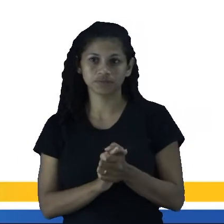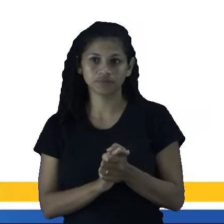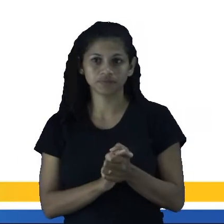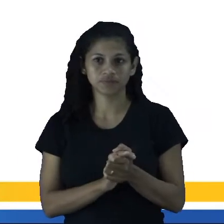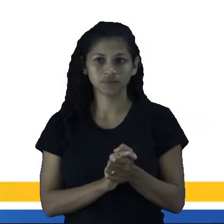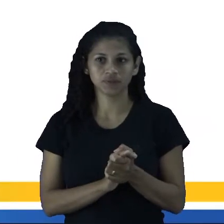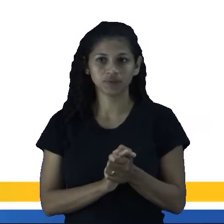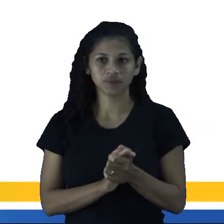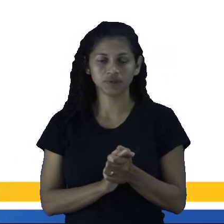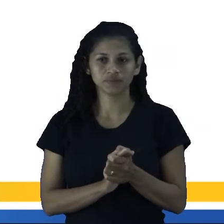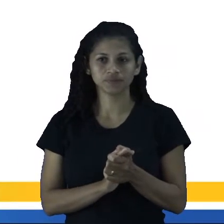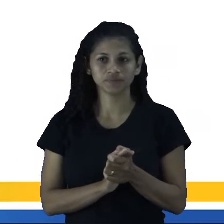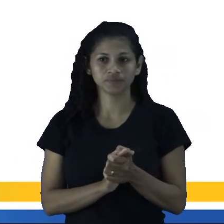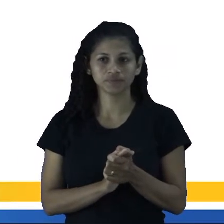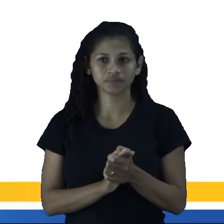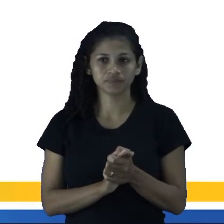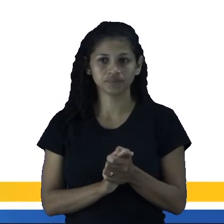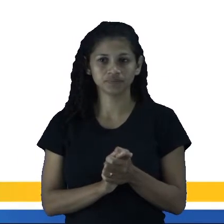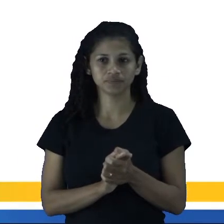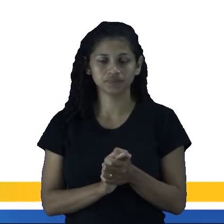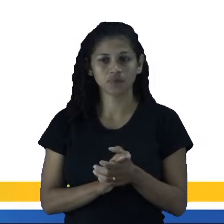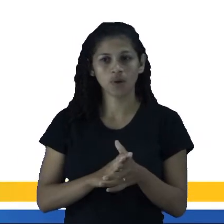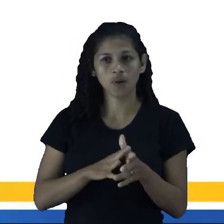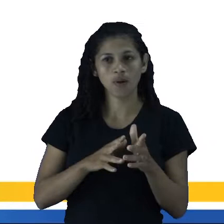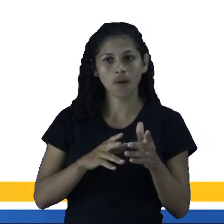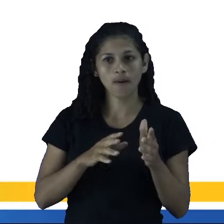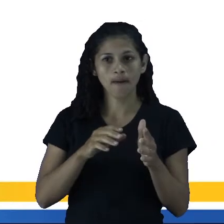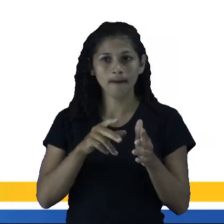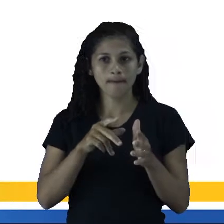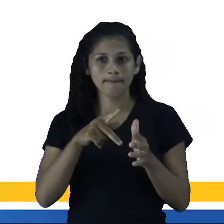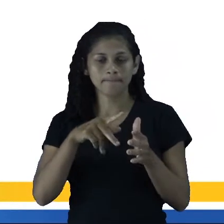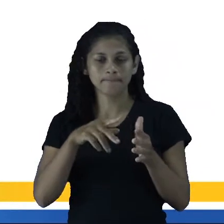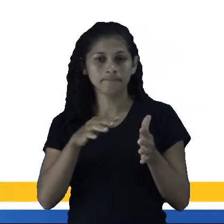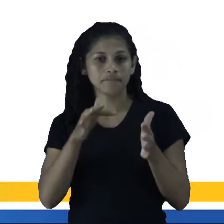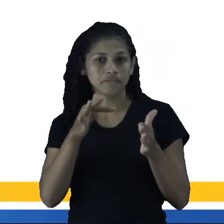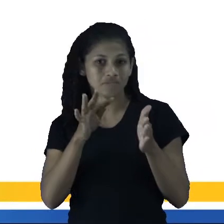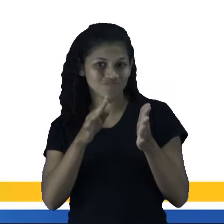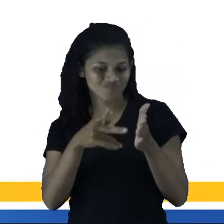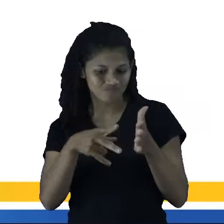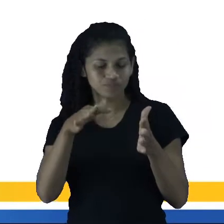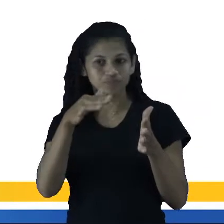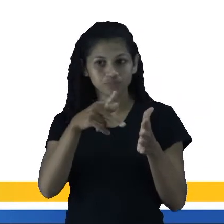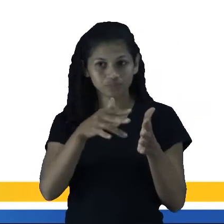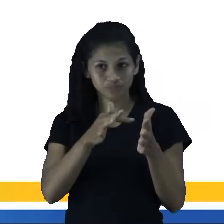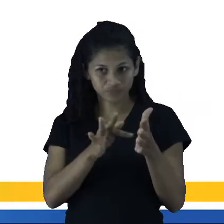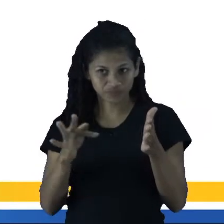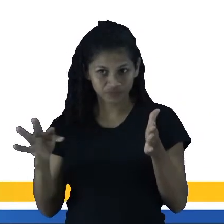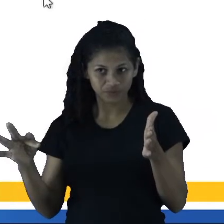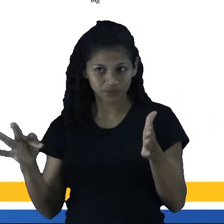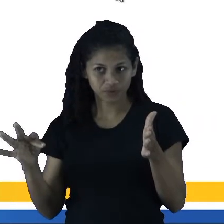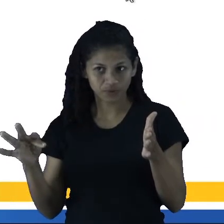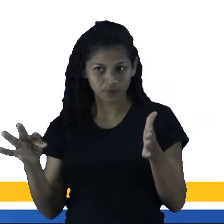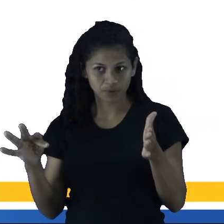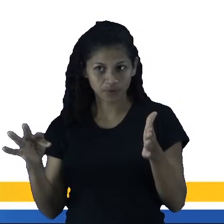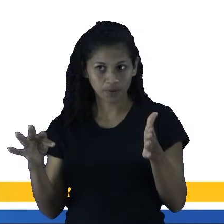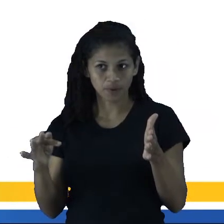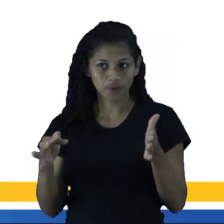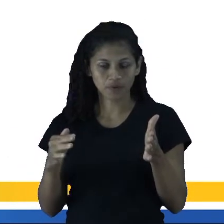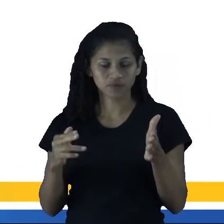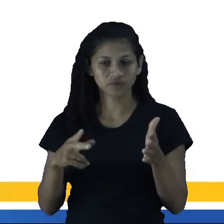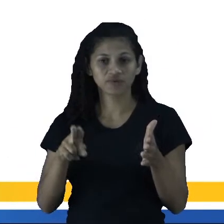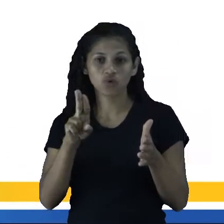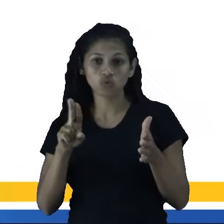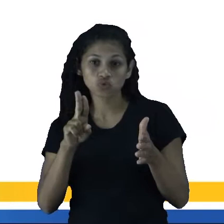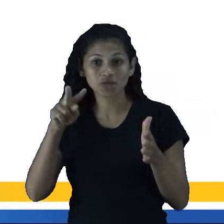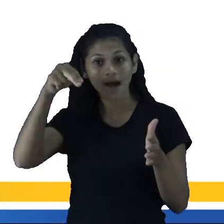fatorial. A gente falou aqui, ó, permutação de n é n fatorial. Tá? Você vai utilizar esse